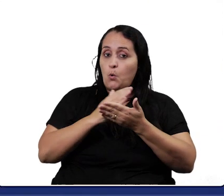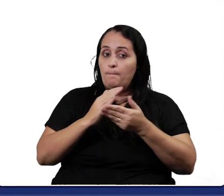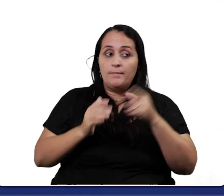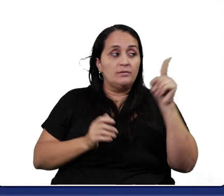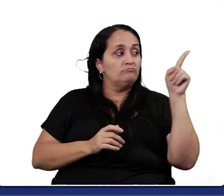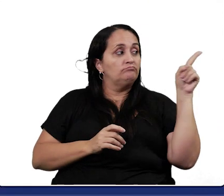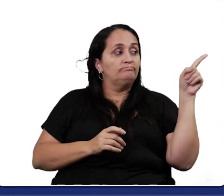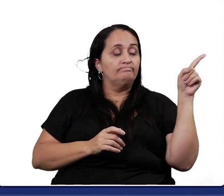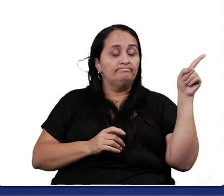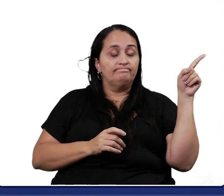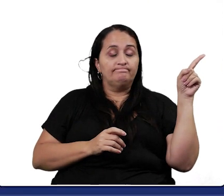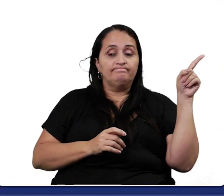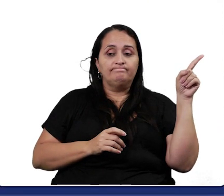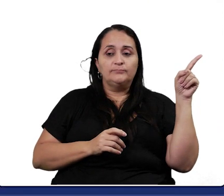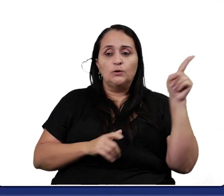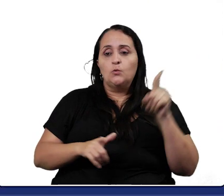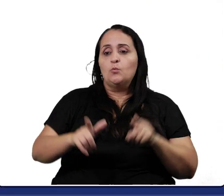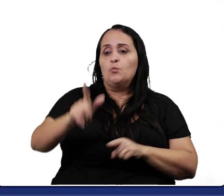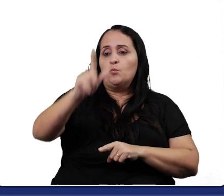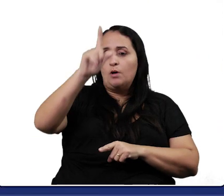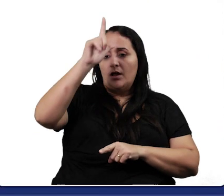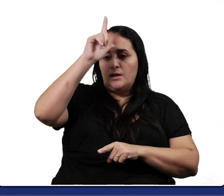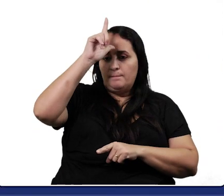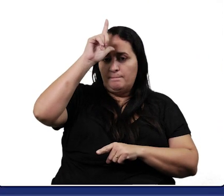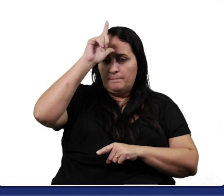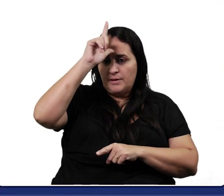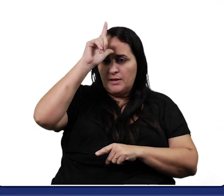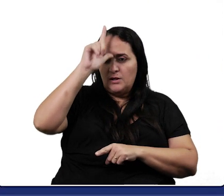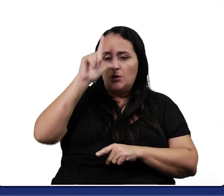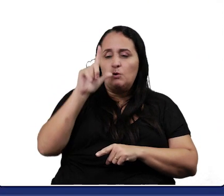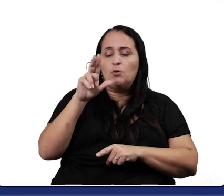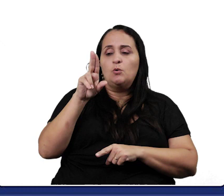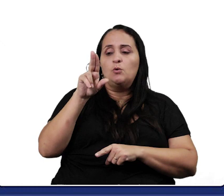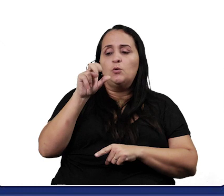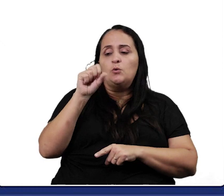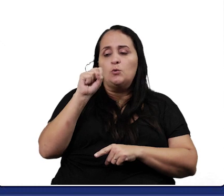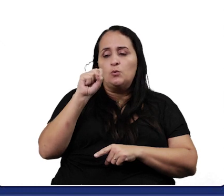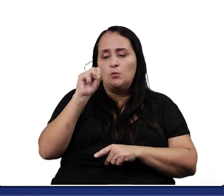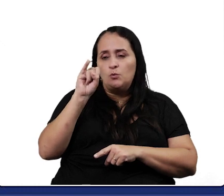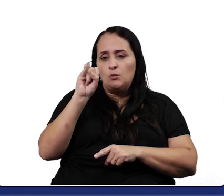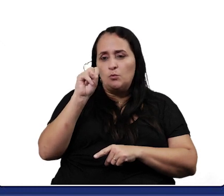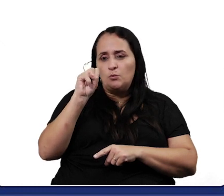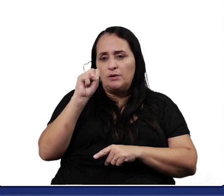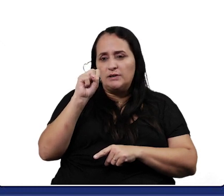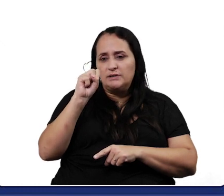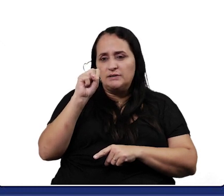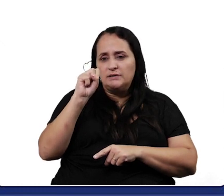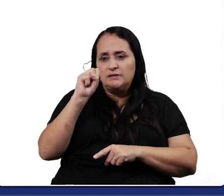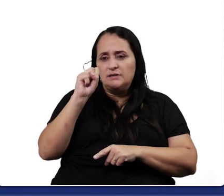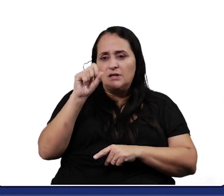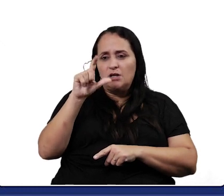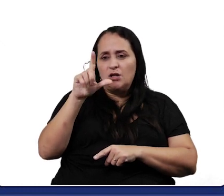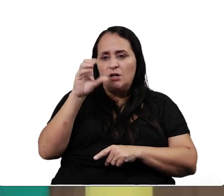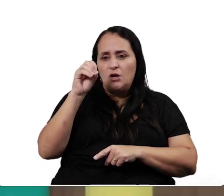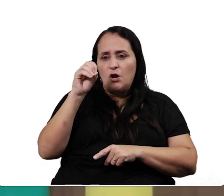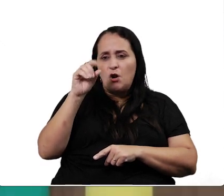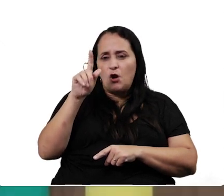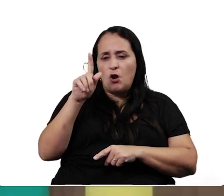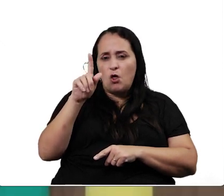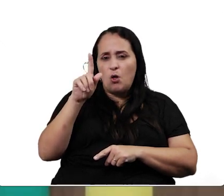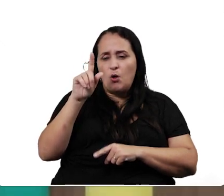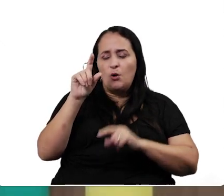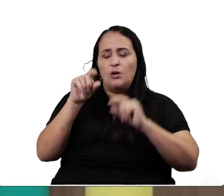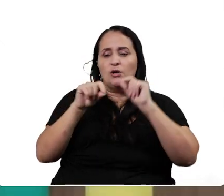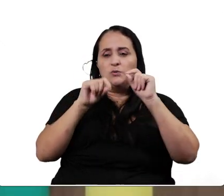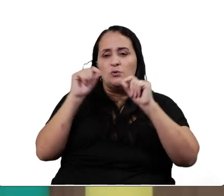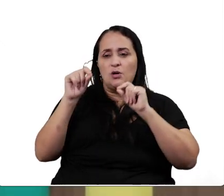Começa aqui, onde está marcado. O alemão Luz Long deu uma dica de ouro ao rival.